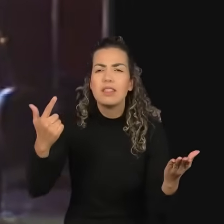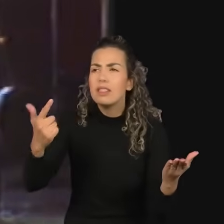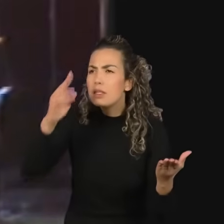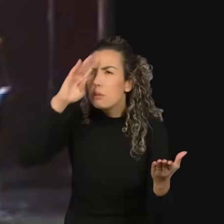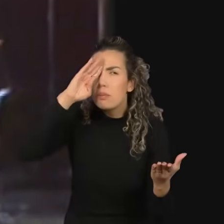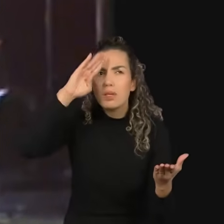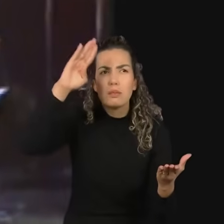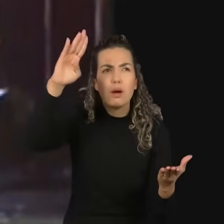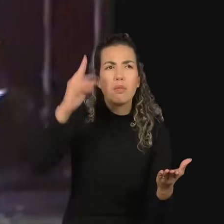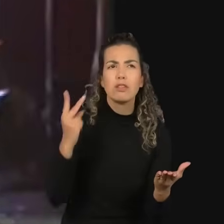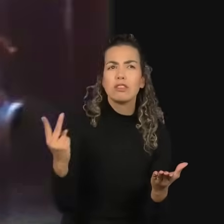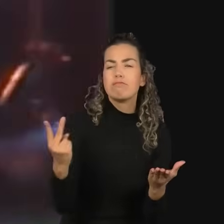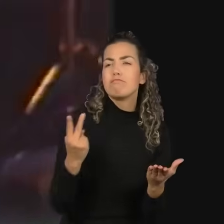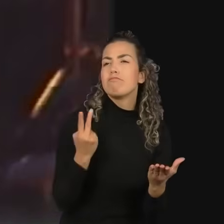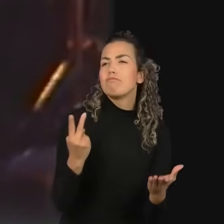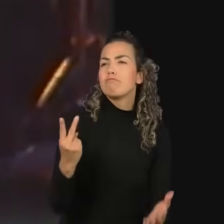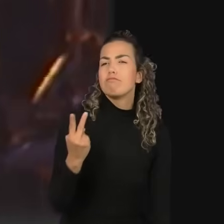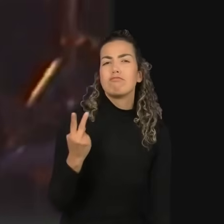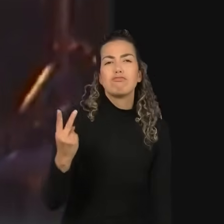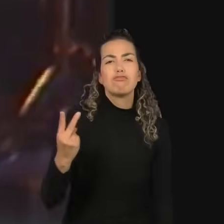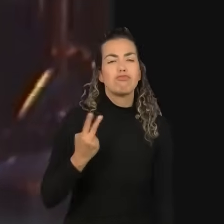não existe.